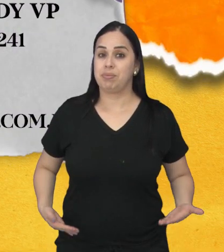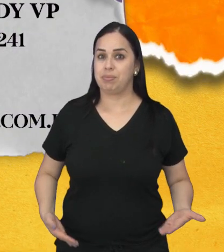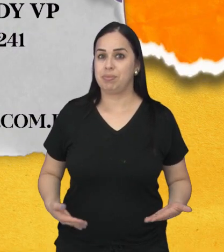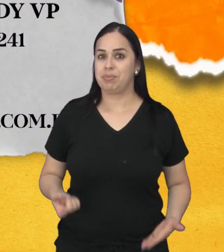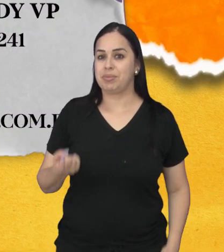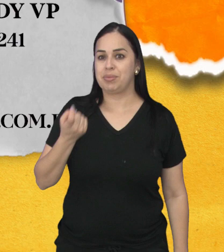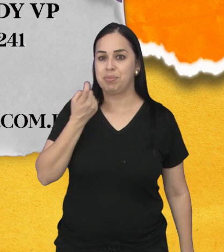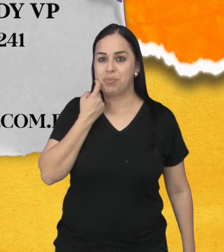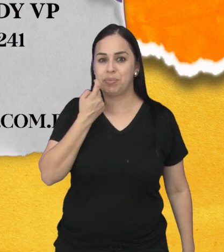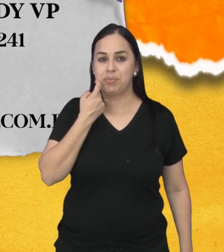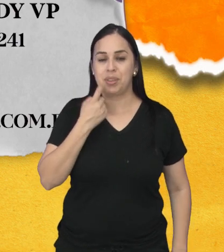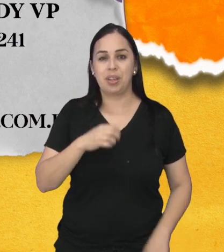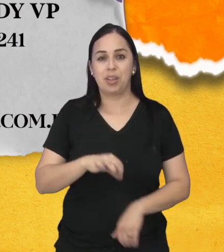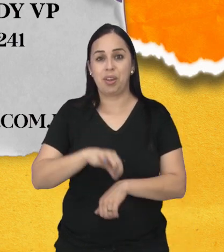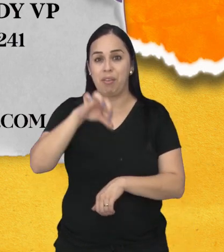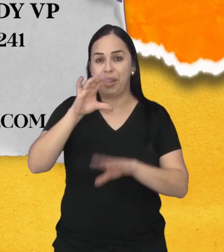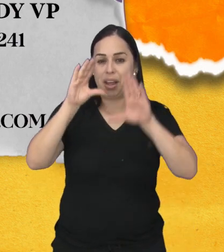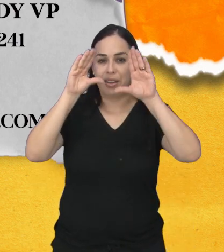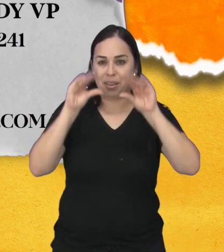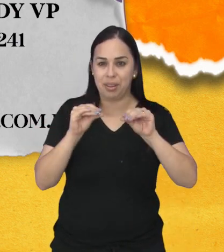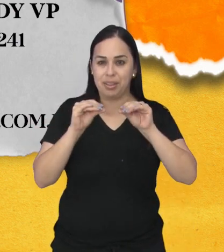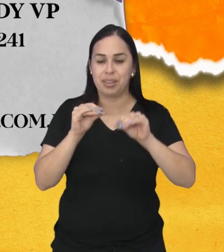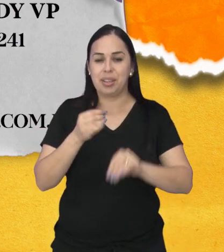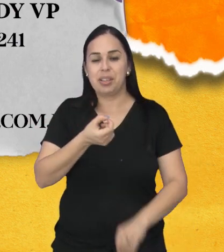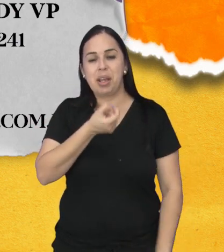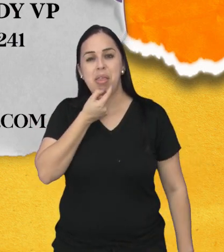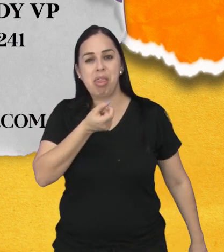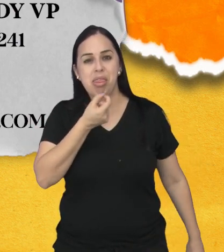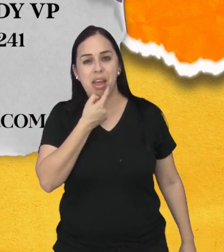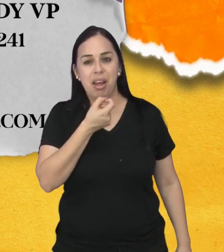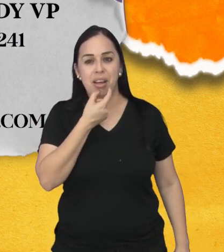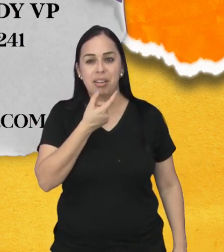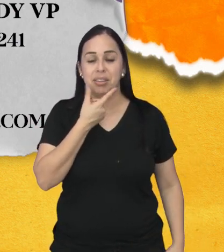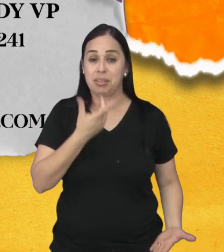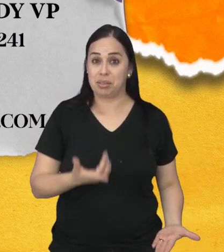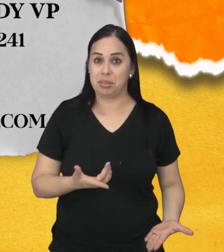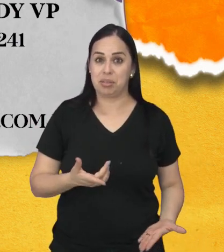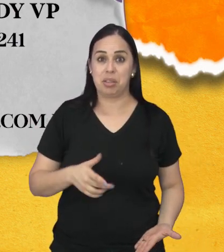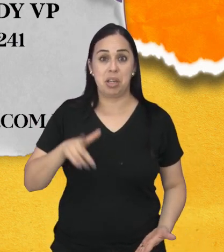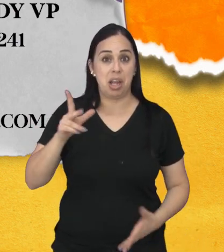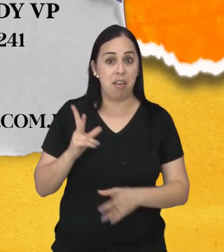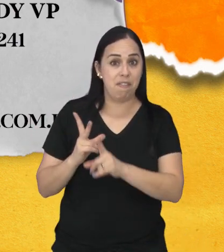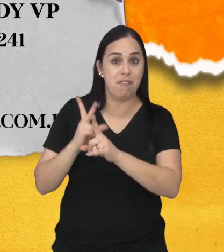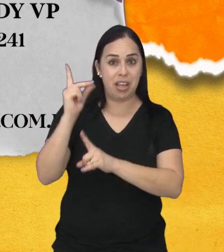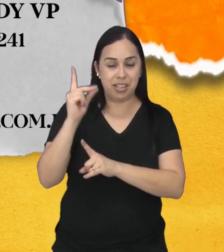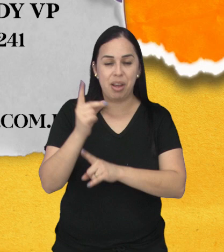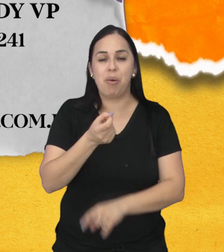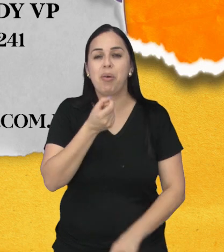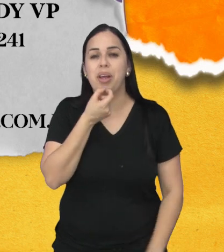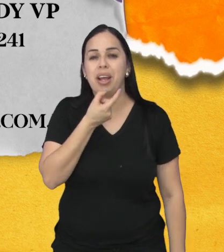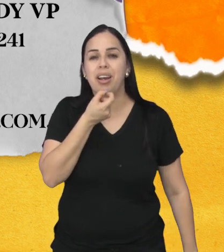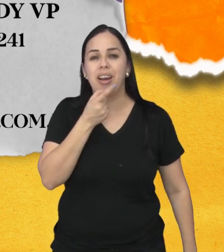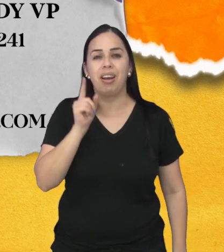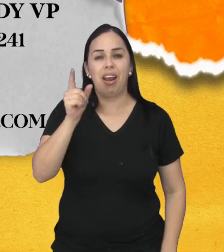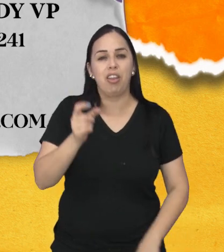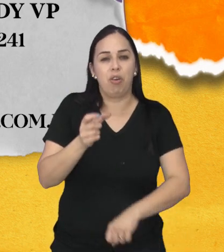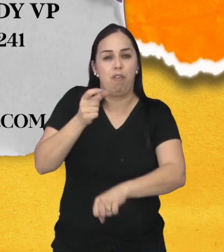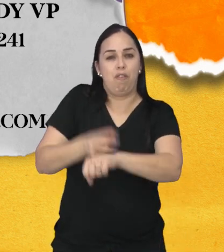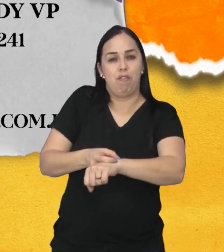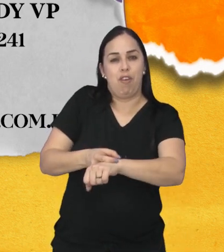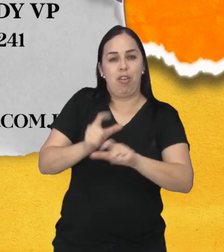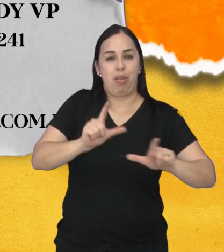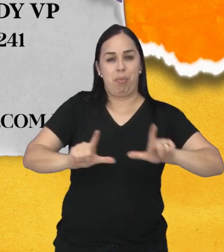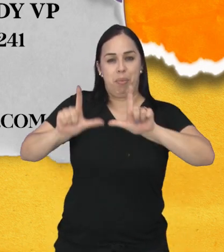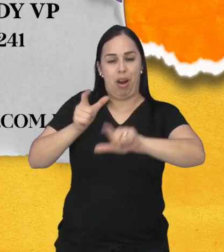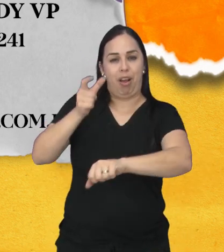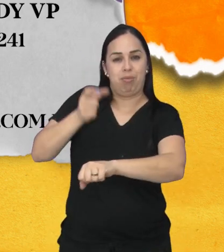Nesta sexta-feira, às 9 da noite, o comediante Délio McNamara, atual campeão do Mochila do Riso no Faustão, traz a